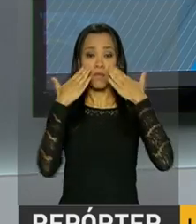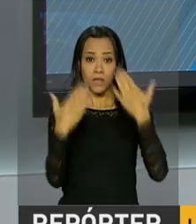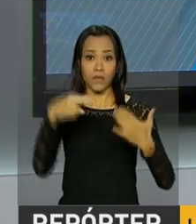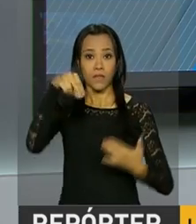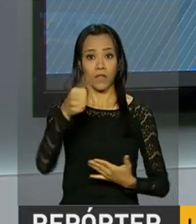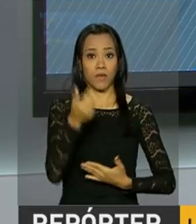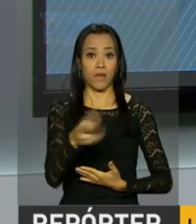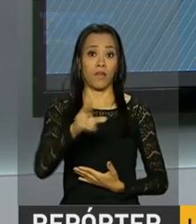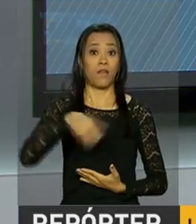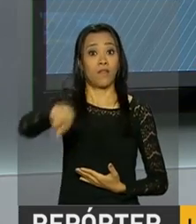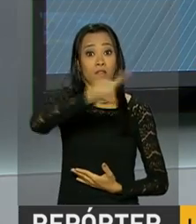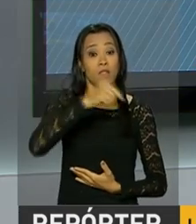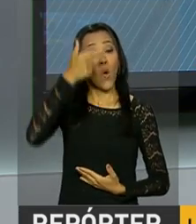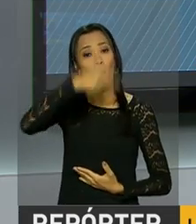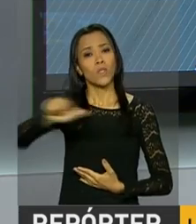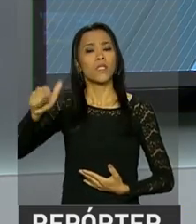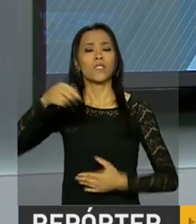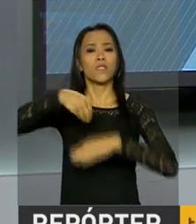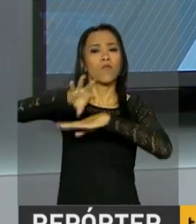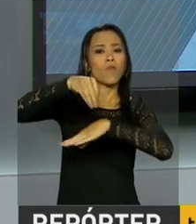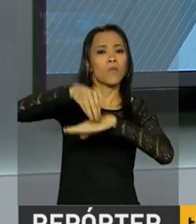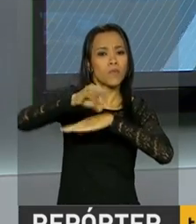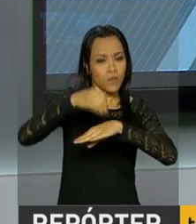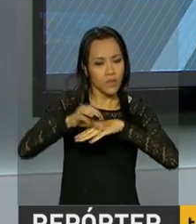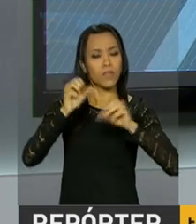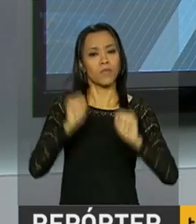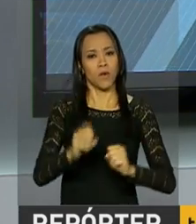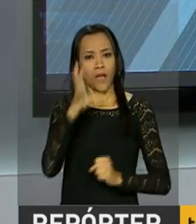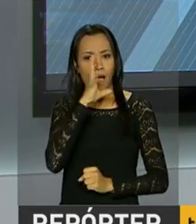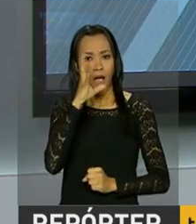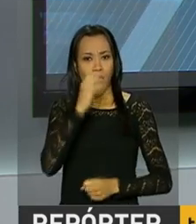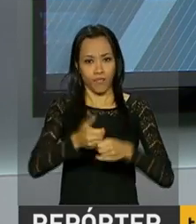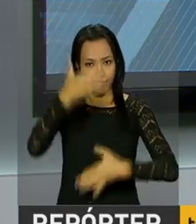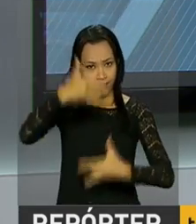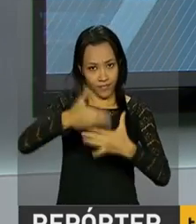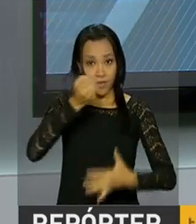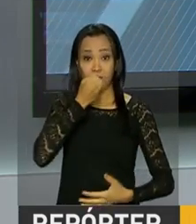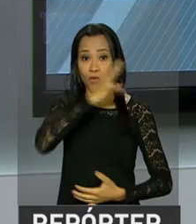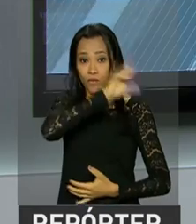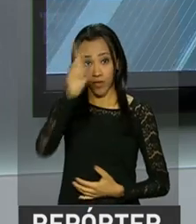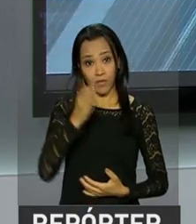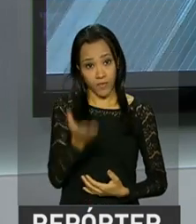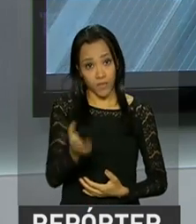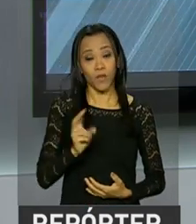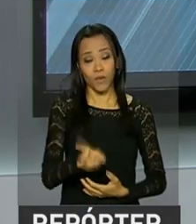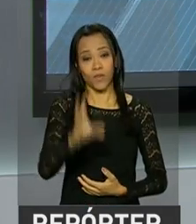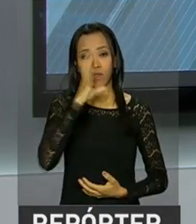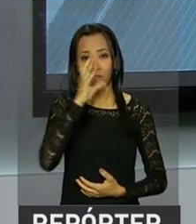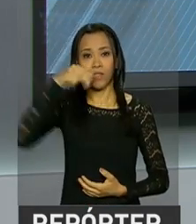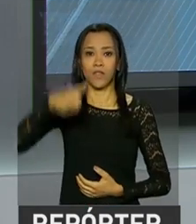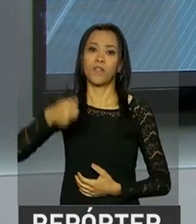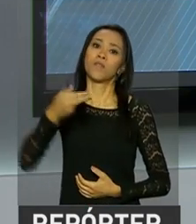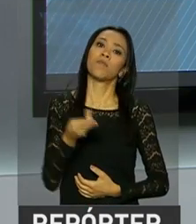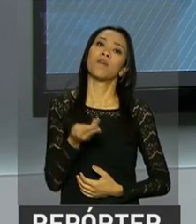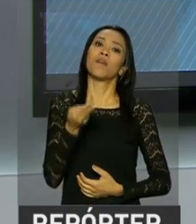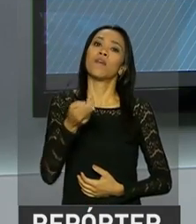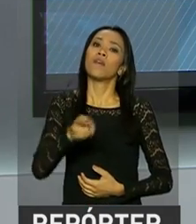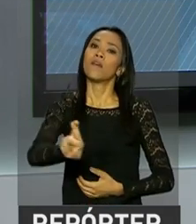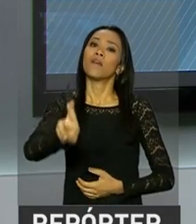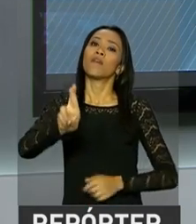Repórter NBR. Outras notícias você acompanha também em nossas redes sociais. Um bom dia para você e continue com a gente